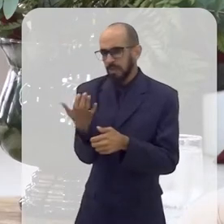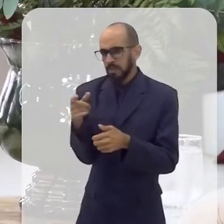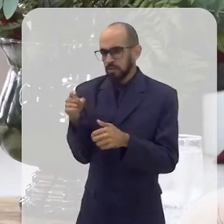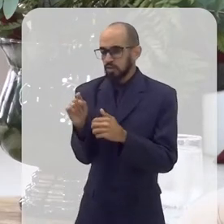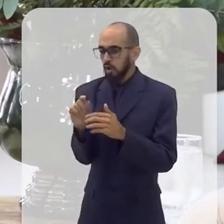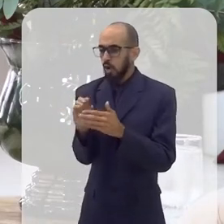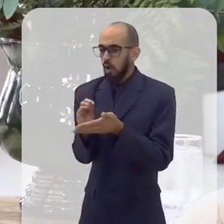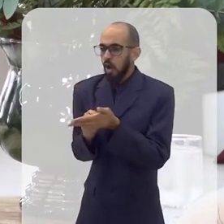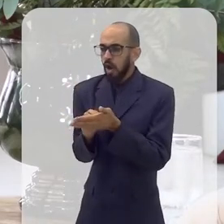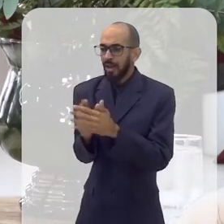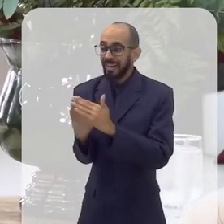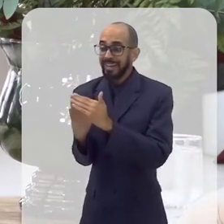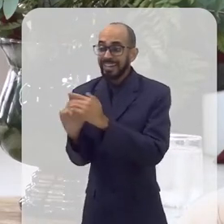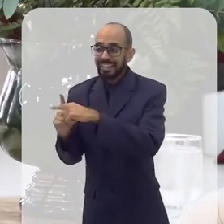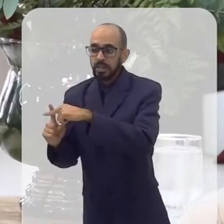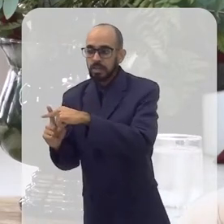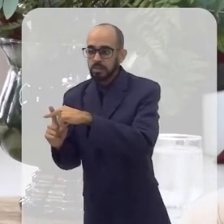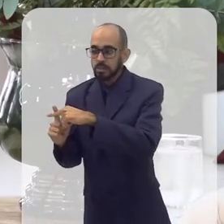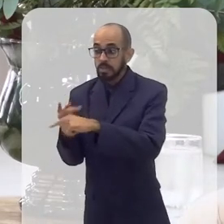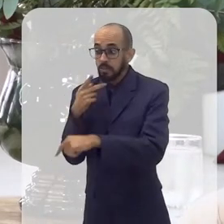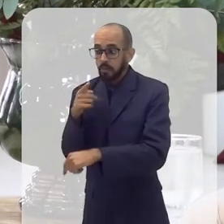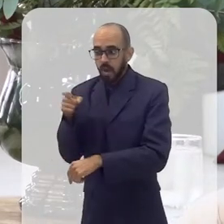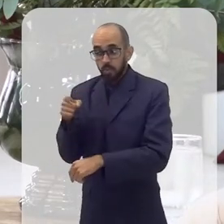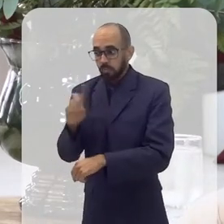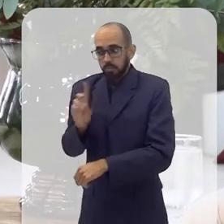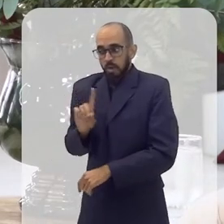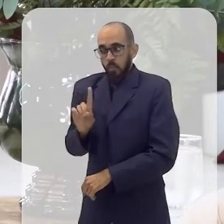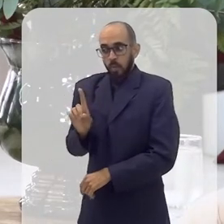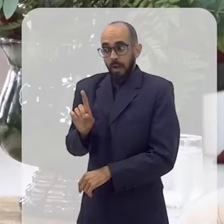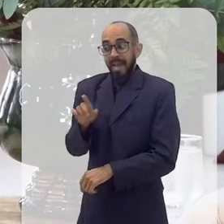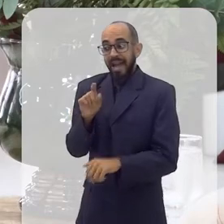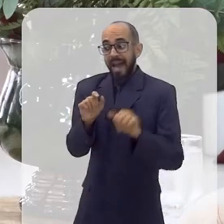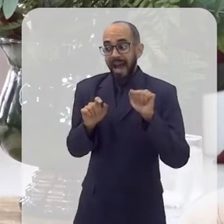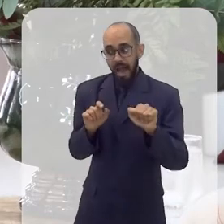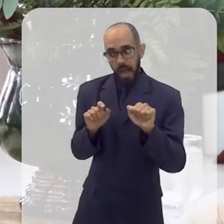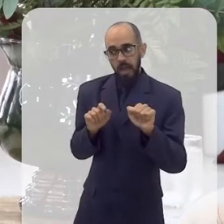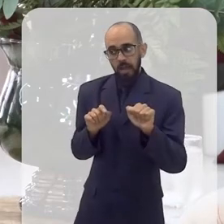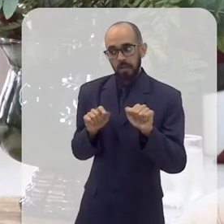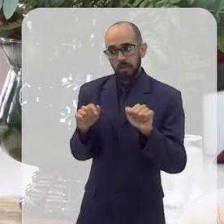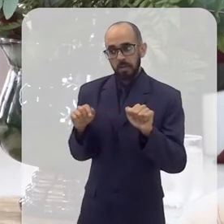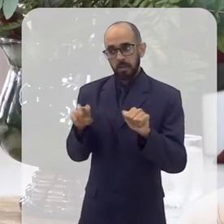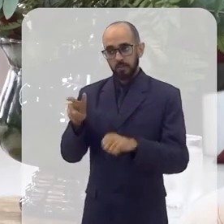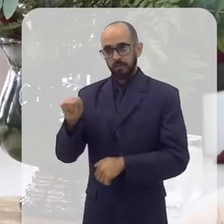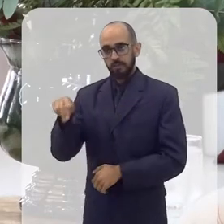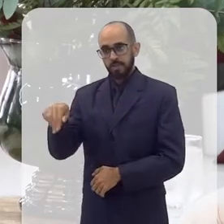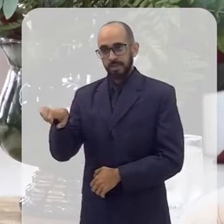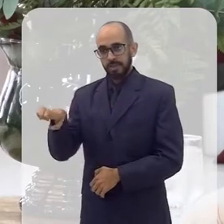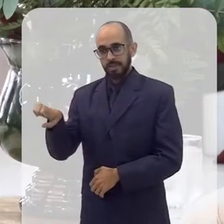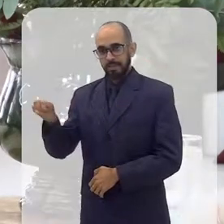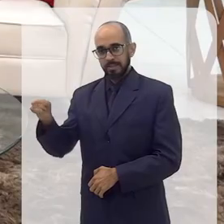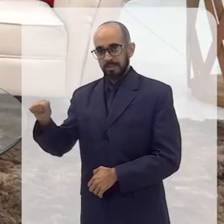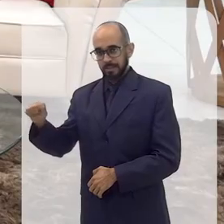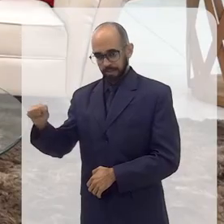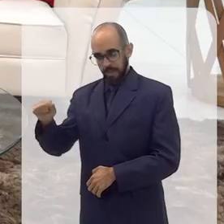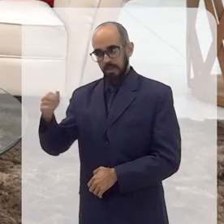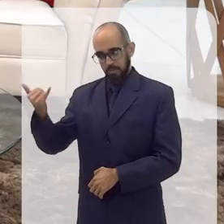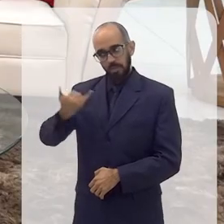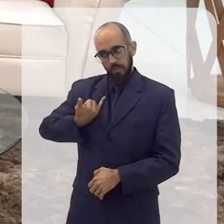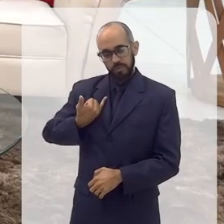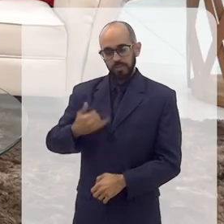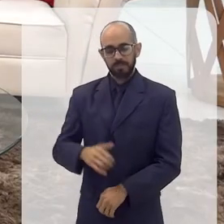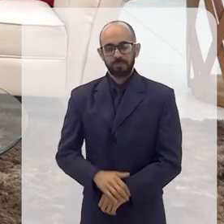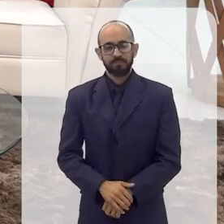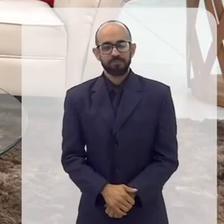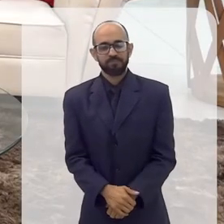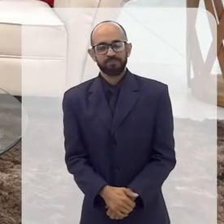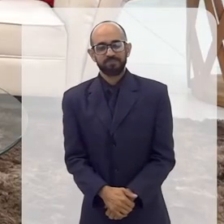gente coloca Igreja de Jesus Cristo. Vanessa, puxa a nossa orelha, mas agora não acontece